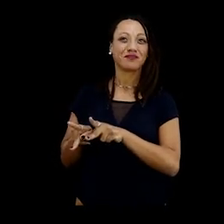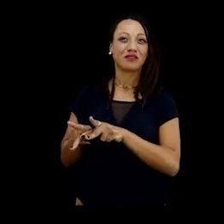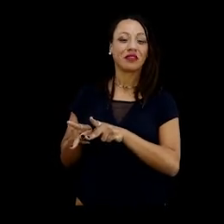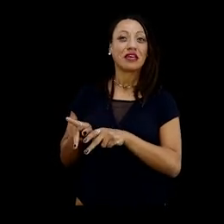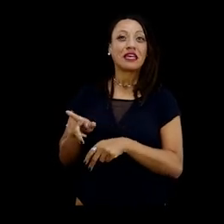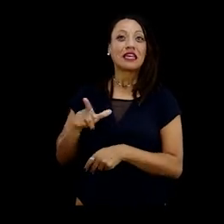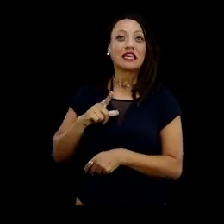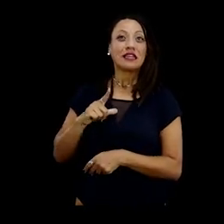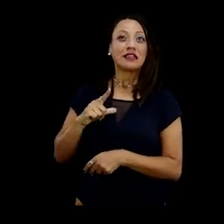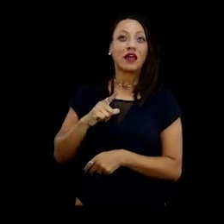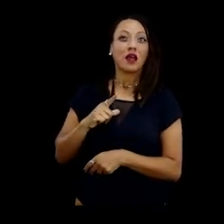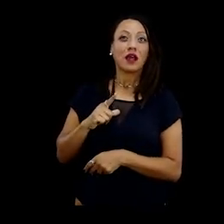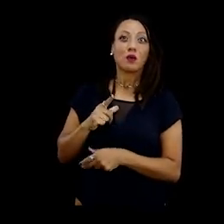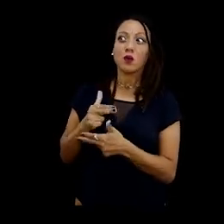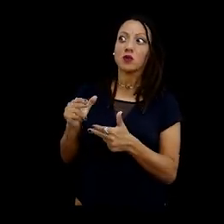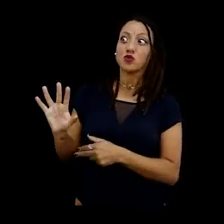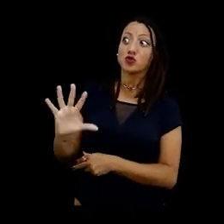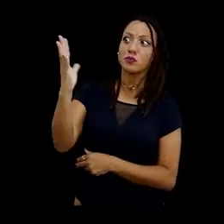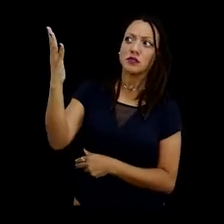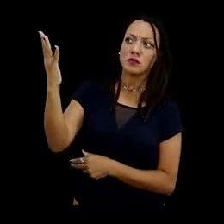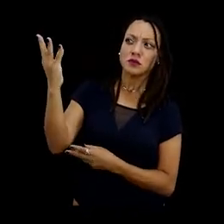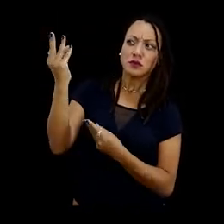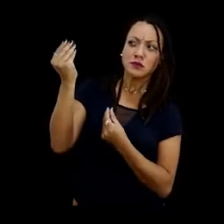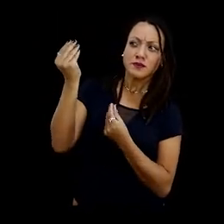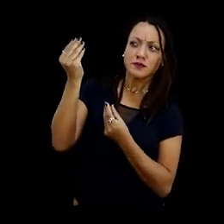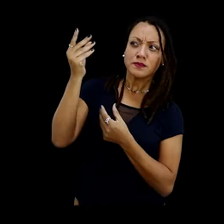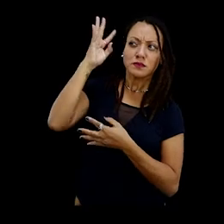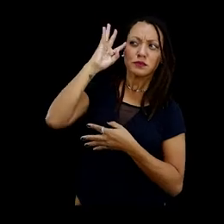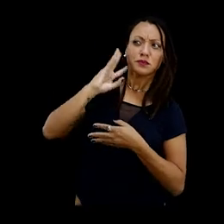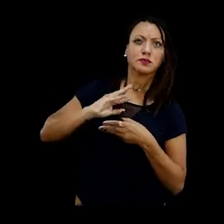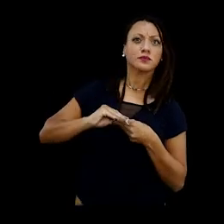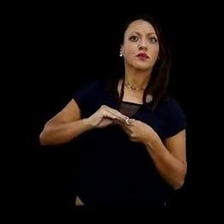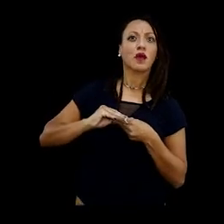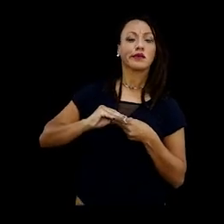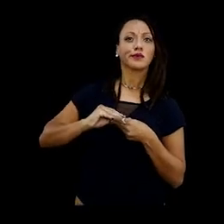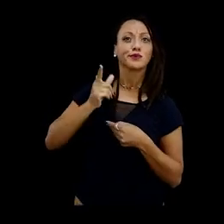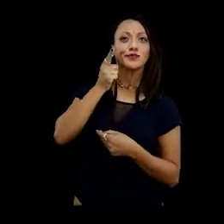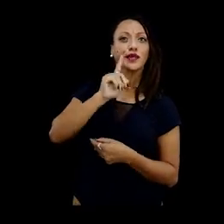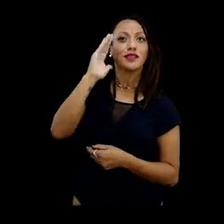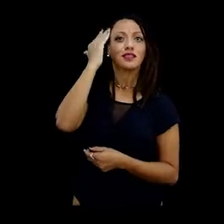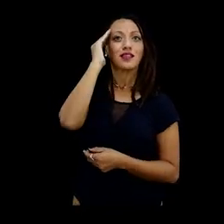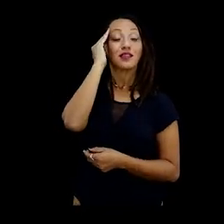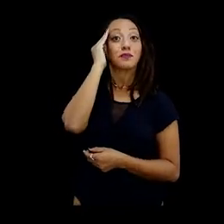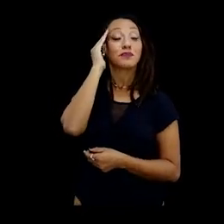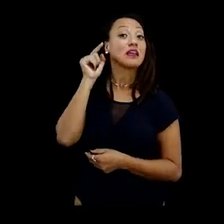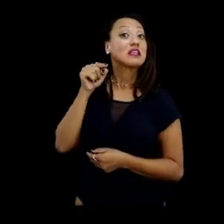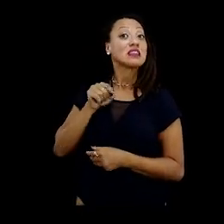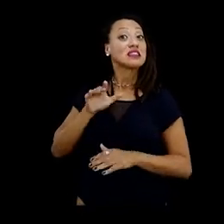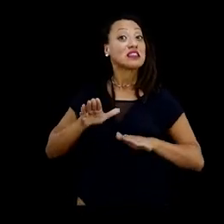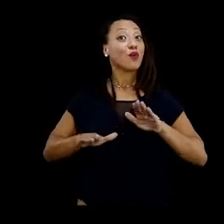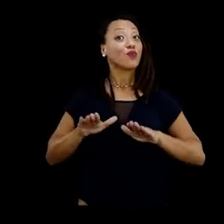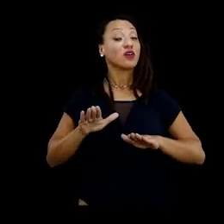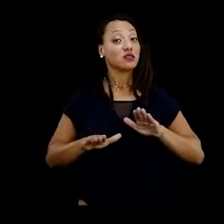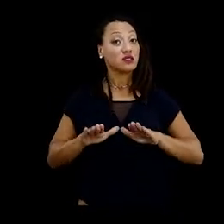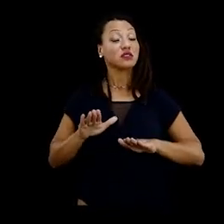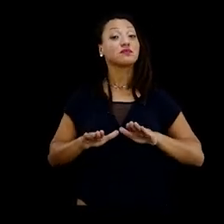que oferece os penso que é, que explica, talvez que